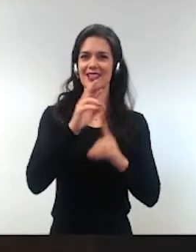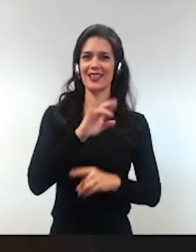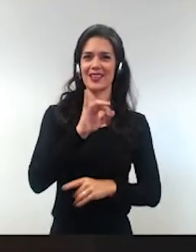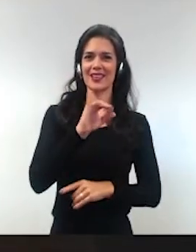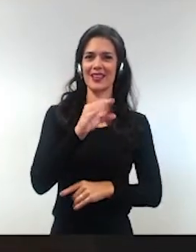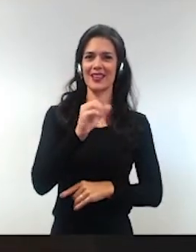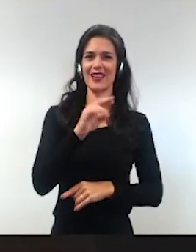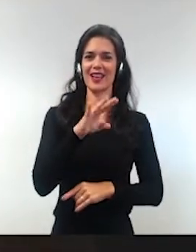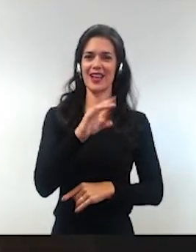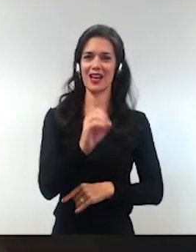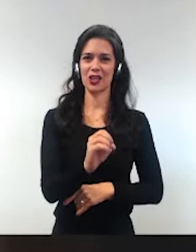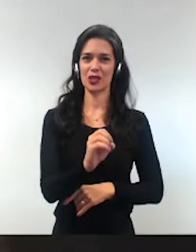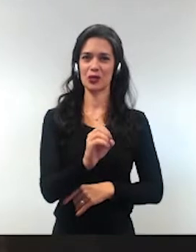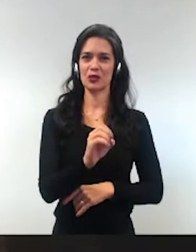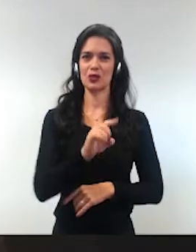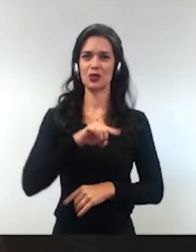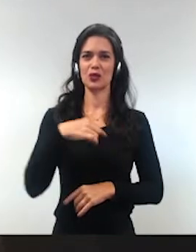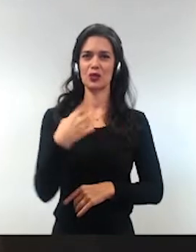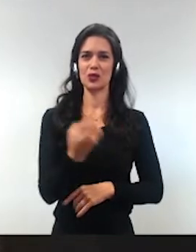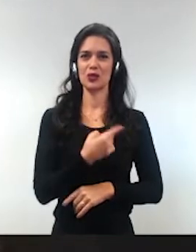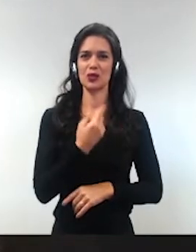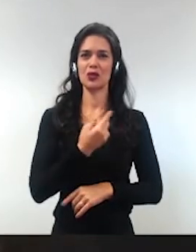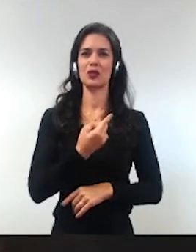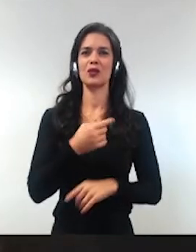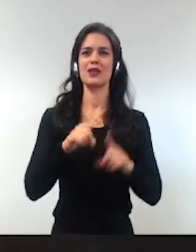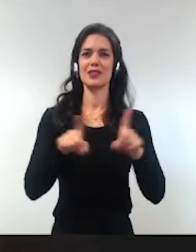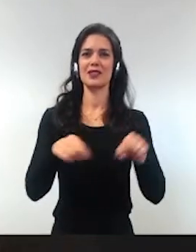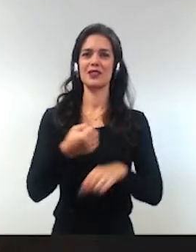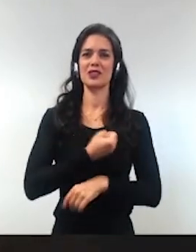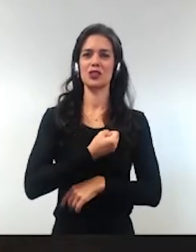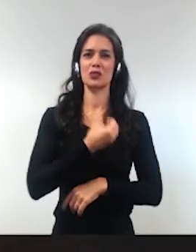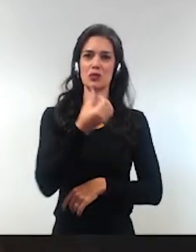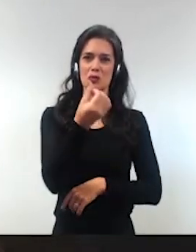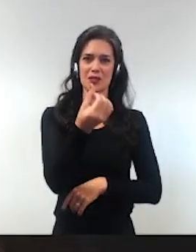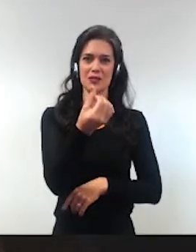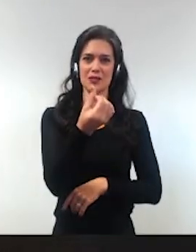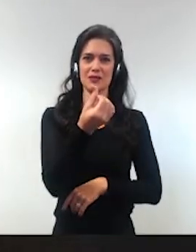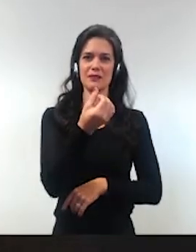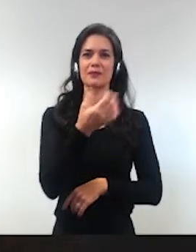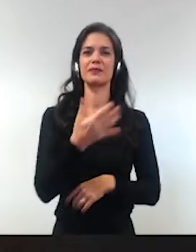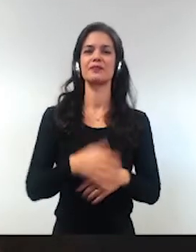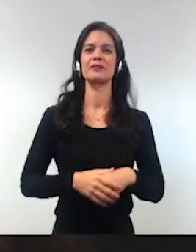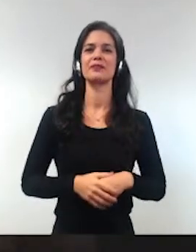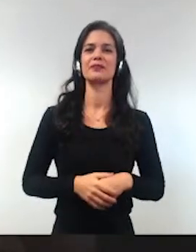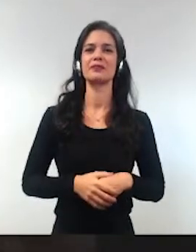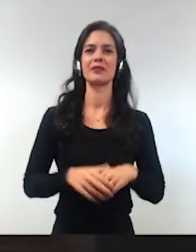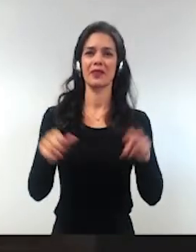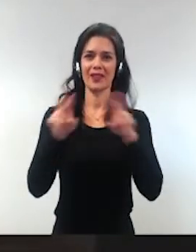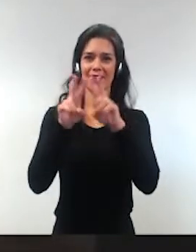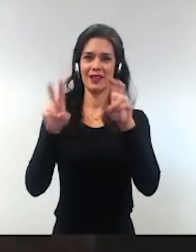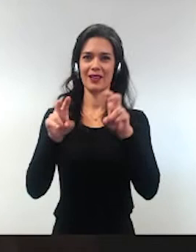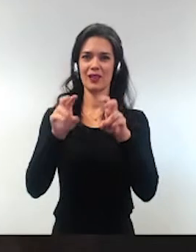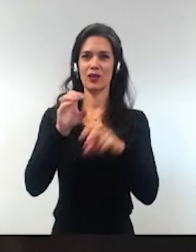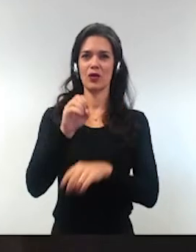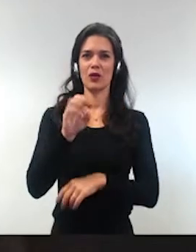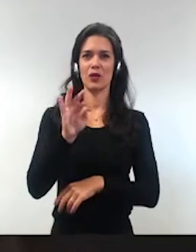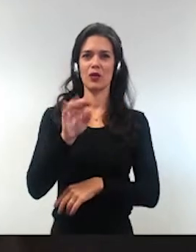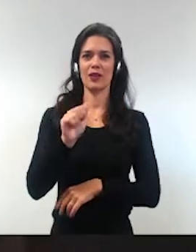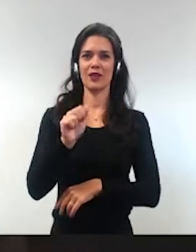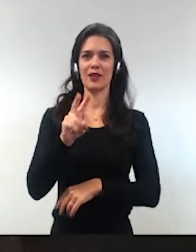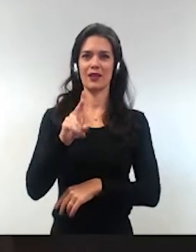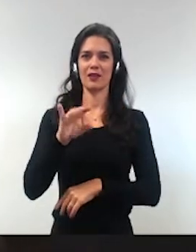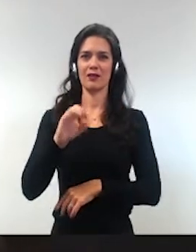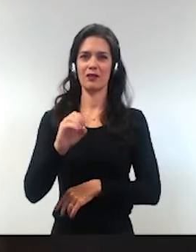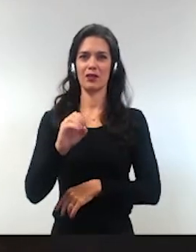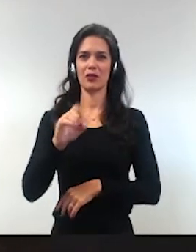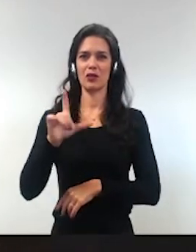Barreto, porque nós estamos na sala de número 6, e o nome dessa sala, virtualmente denominada, é Otávio Lobo, nosso